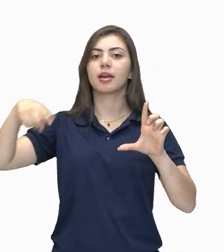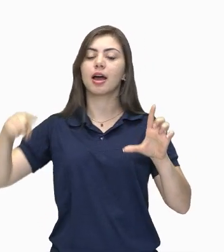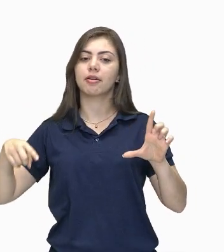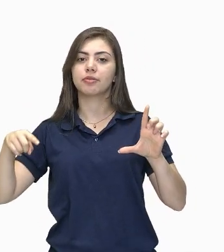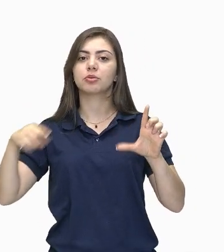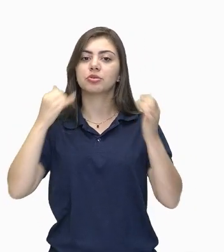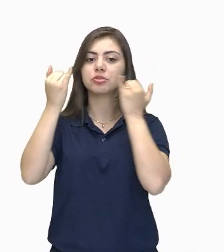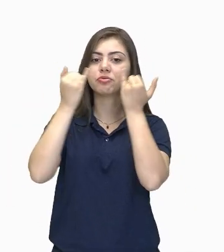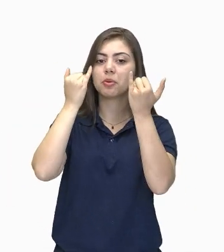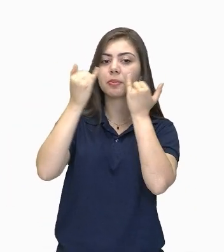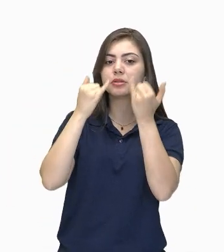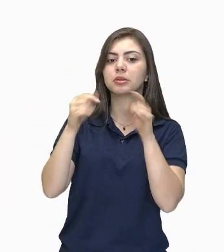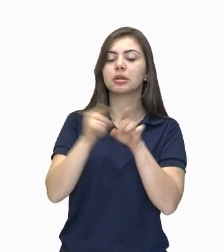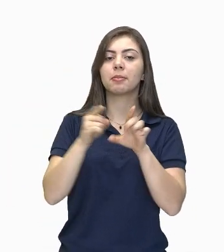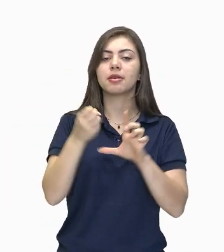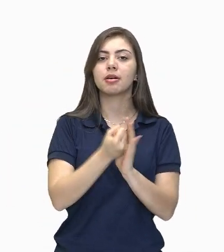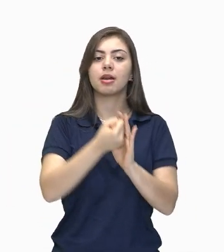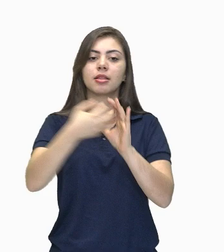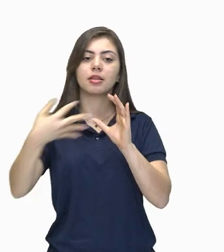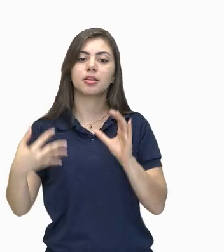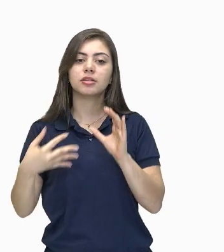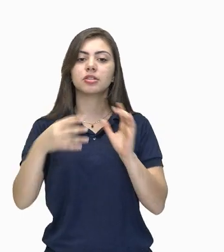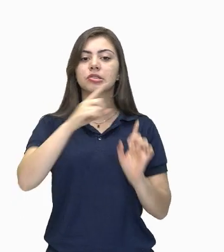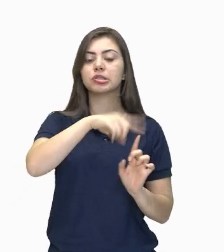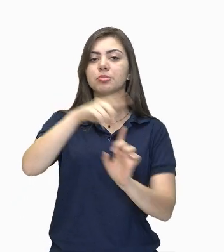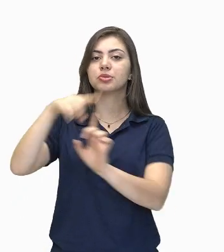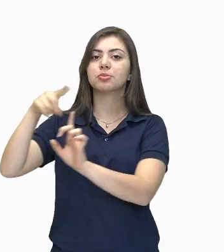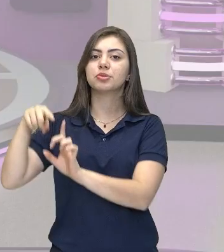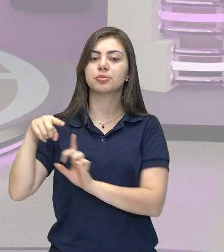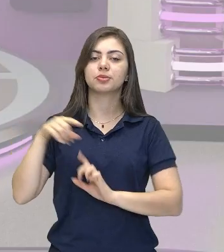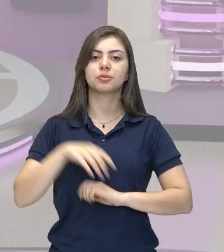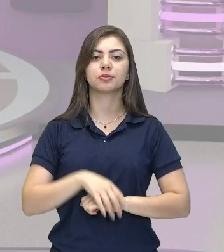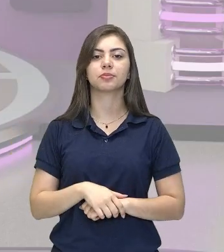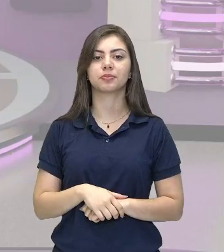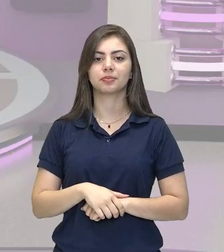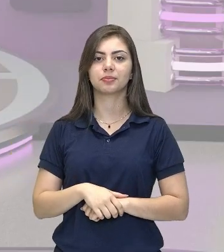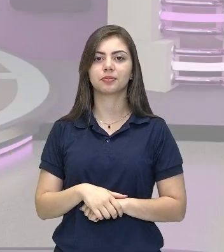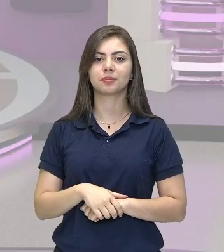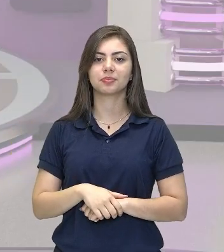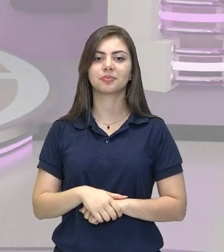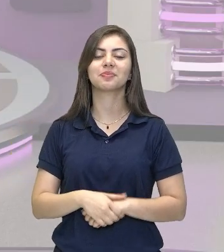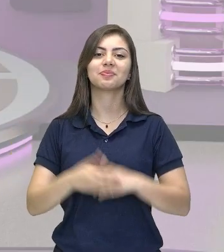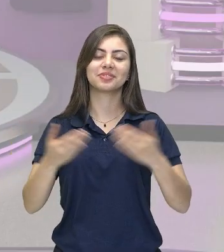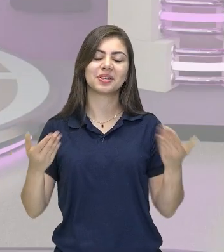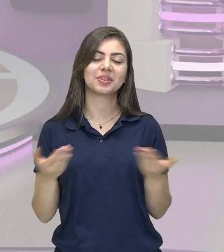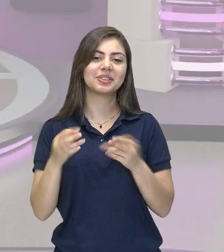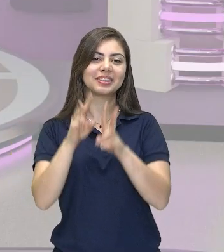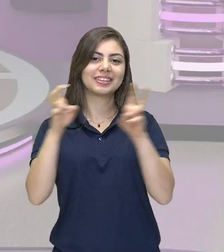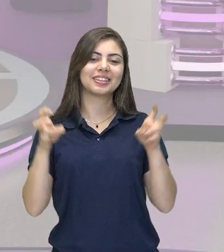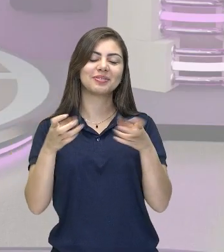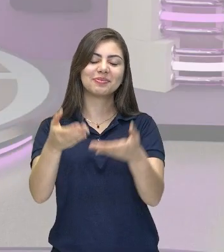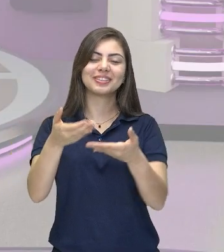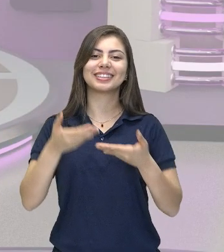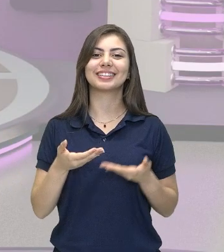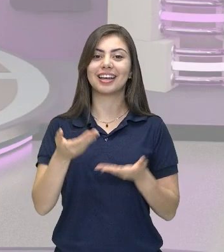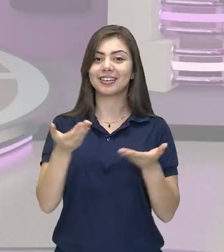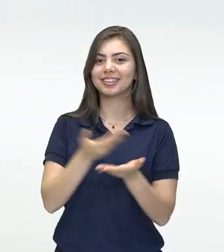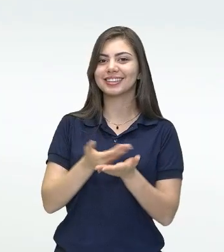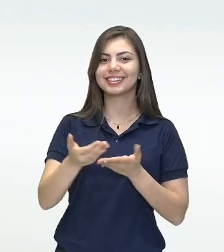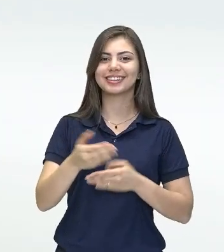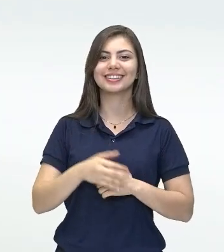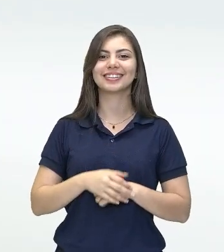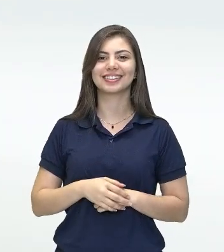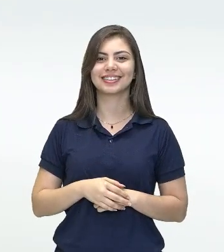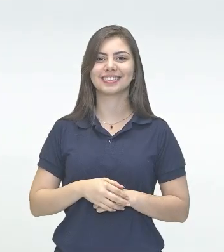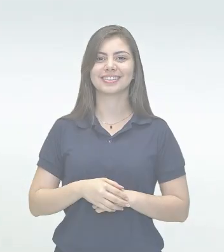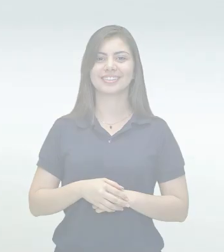estatístico, elementos de um gráfico de colunas, barras ou linha. Então, esse é o nosso tema. Seja mais uma vez bem-vindo à nossa aula.